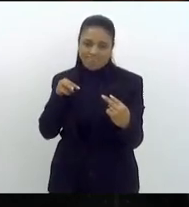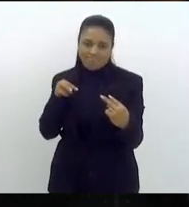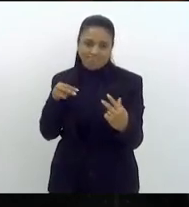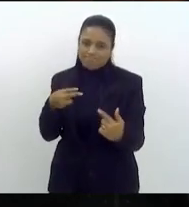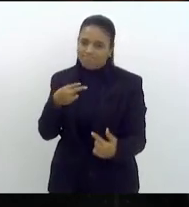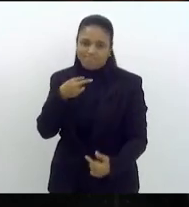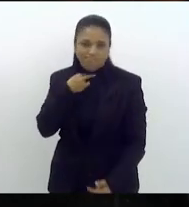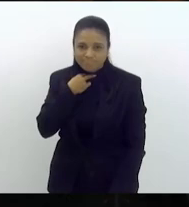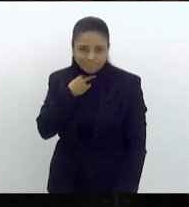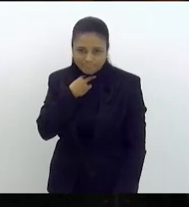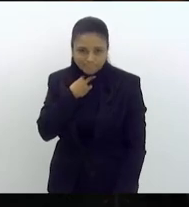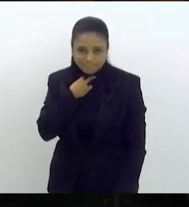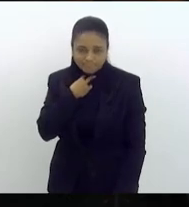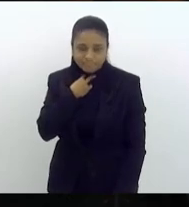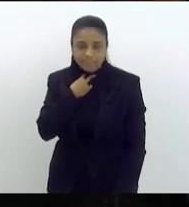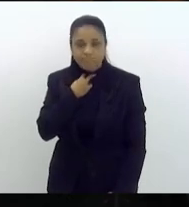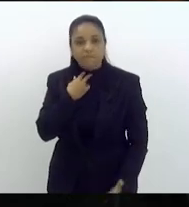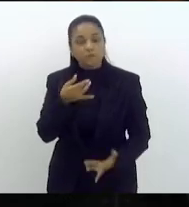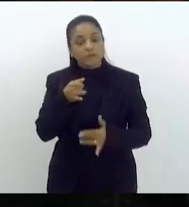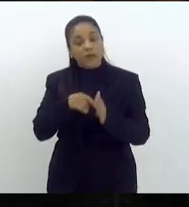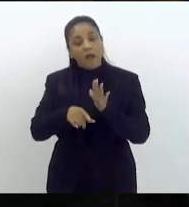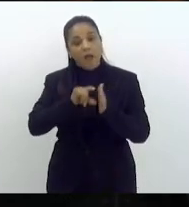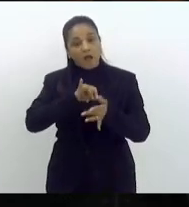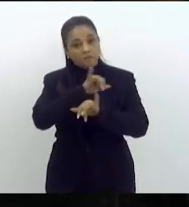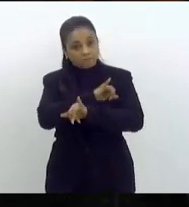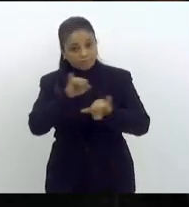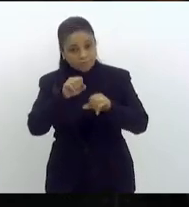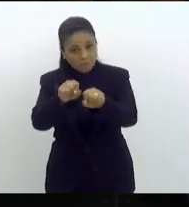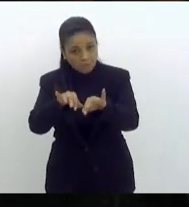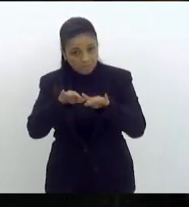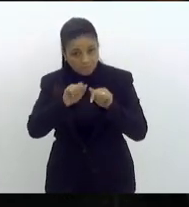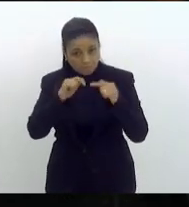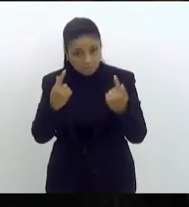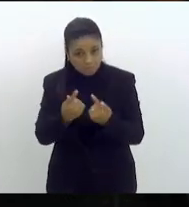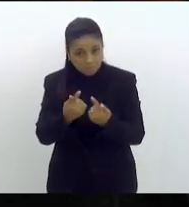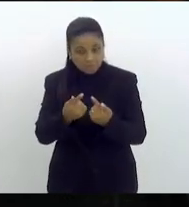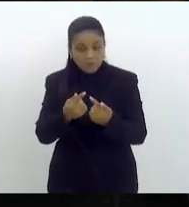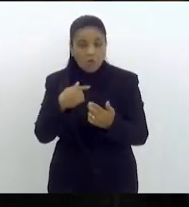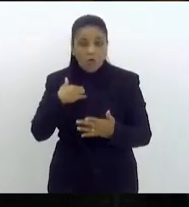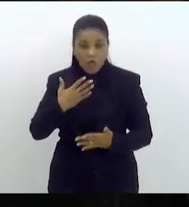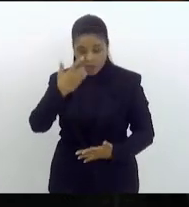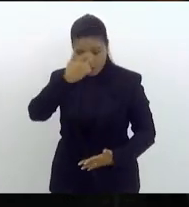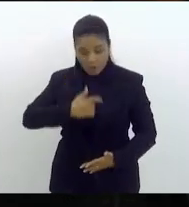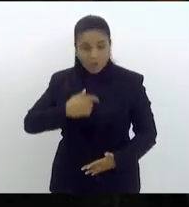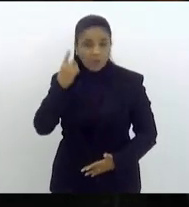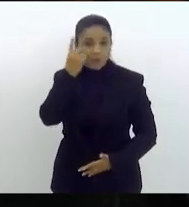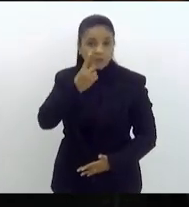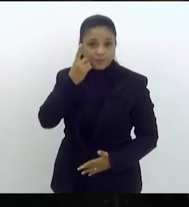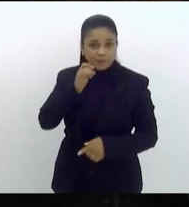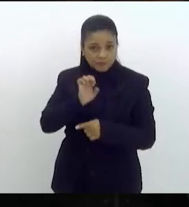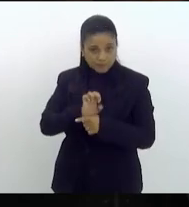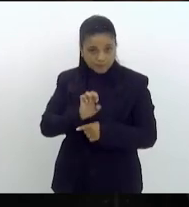dando satisfação ao Parlamento dizer que como deputado estadual